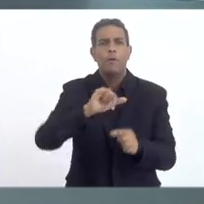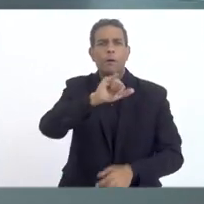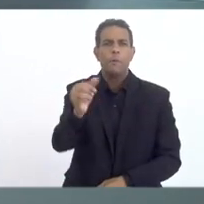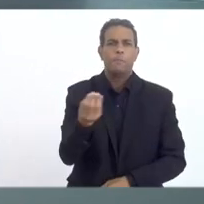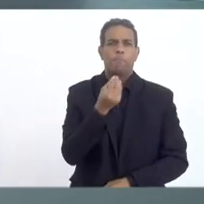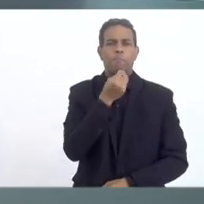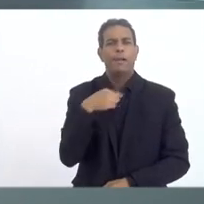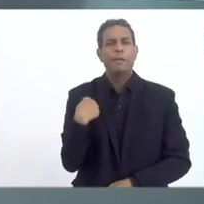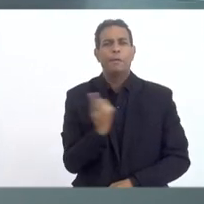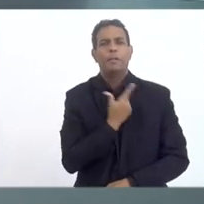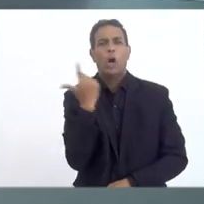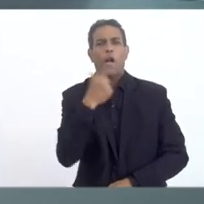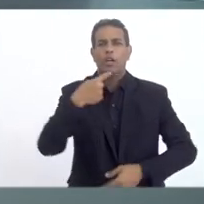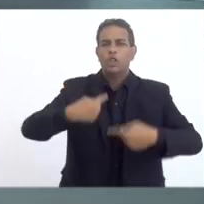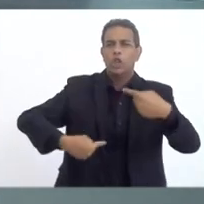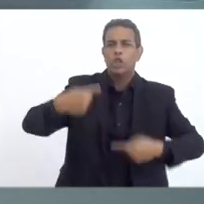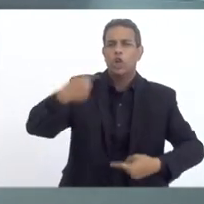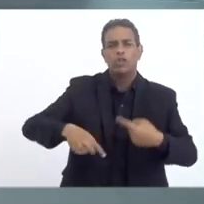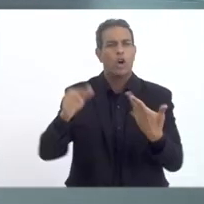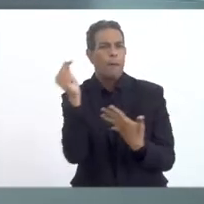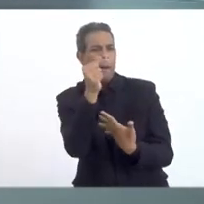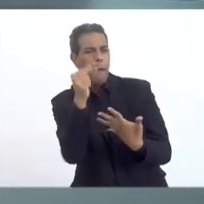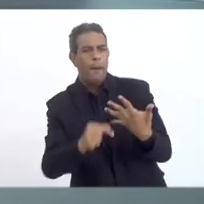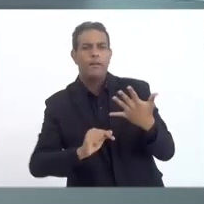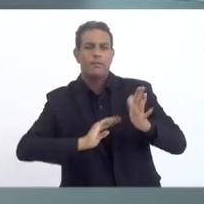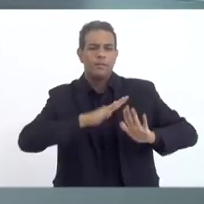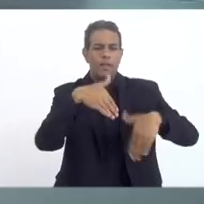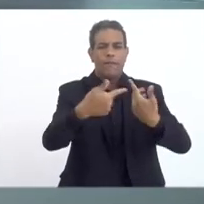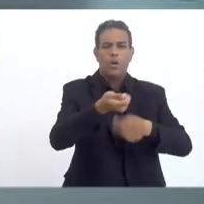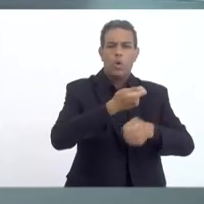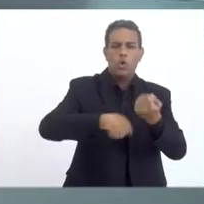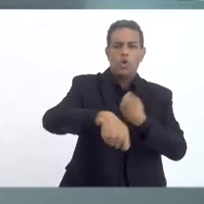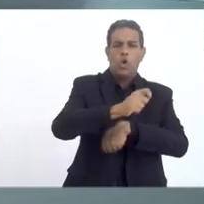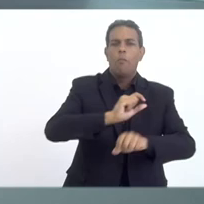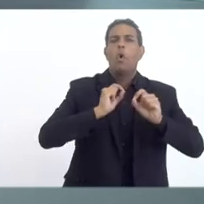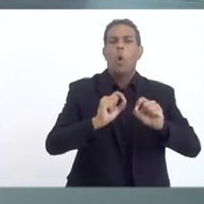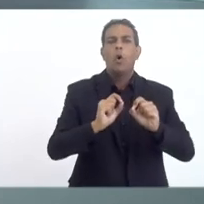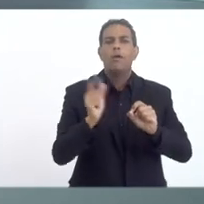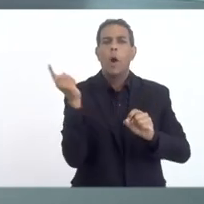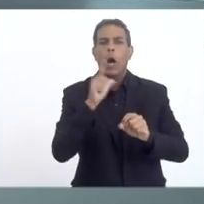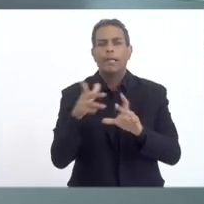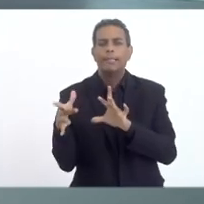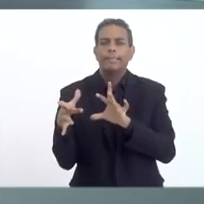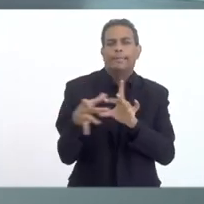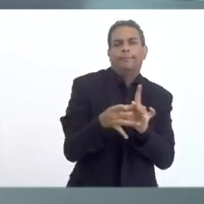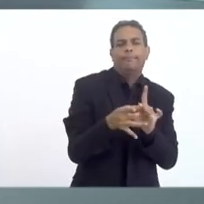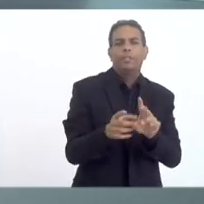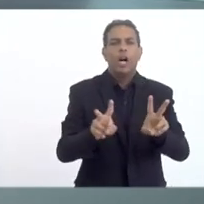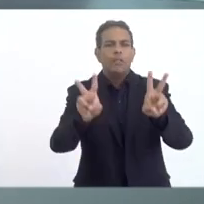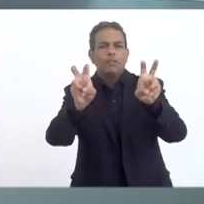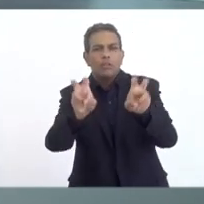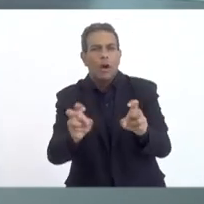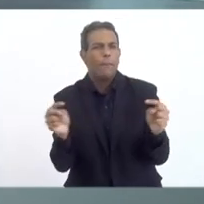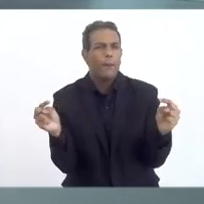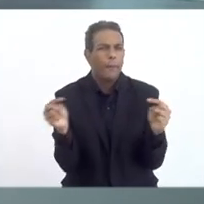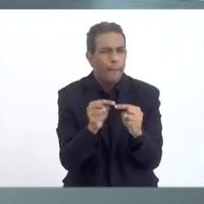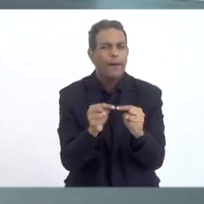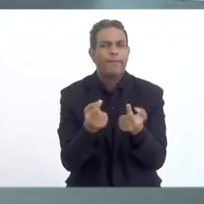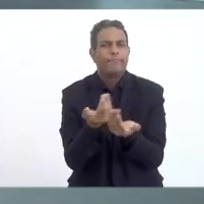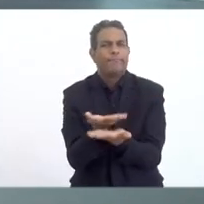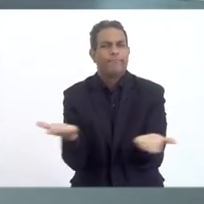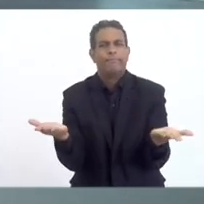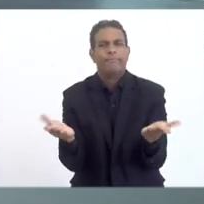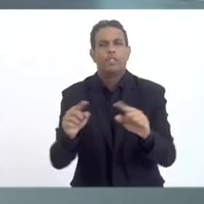oportunidade de se discutir o desenvolvimento econômico e de não se fazer o aperto exclusivamente sobre as despesas